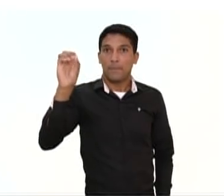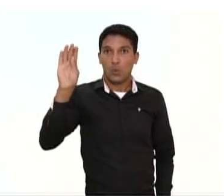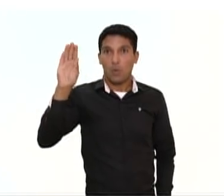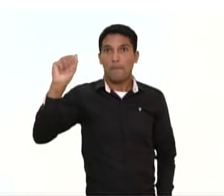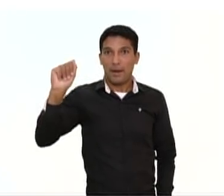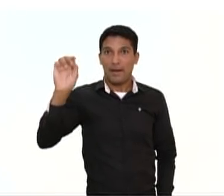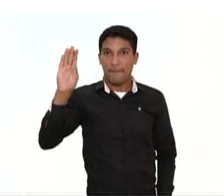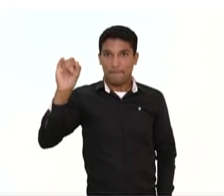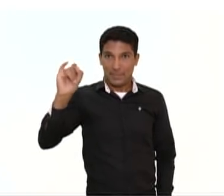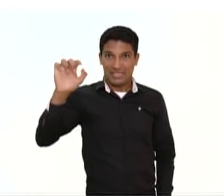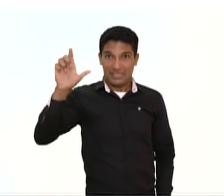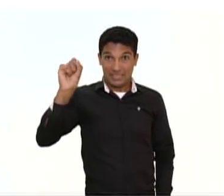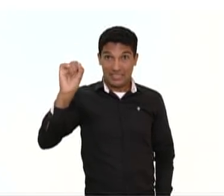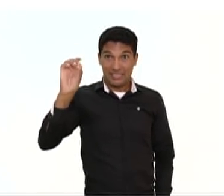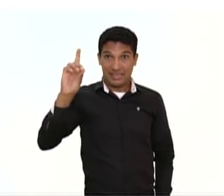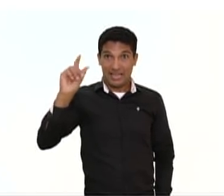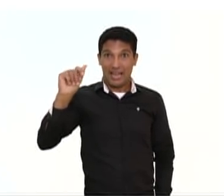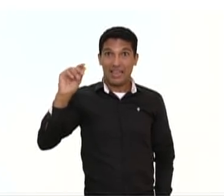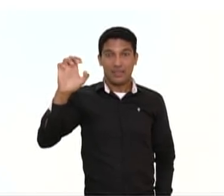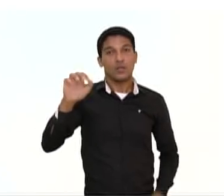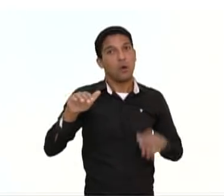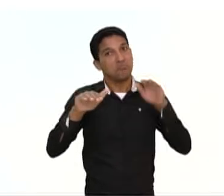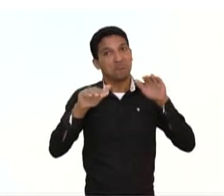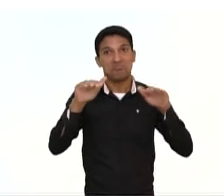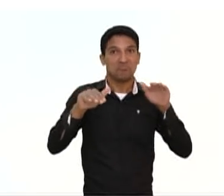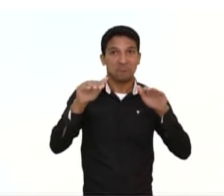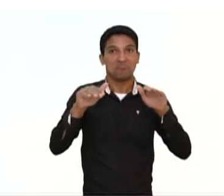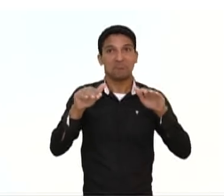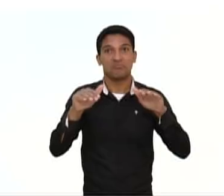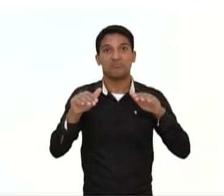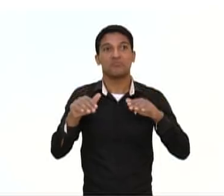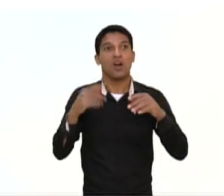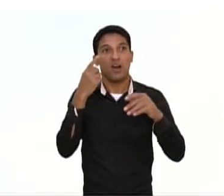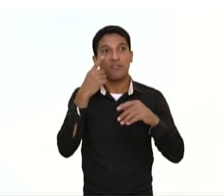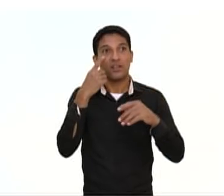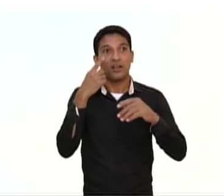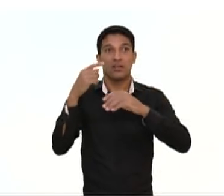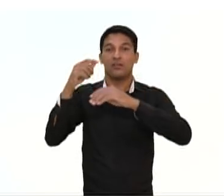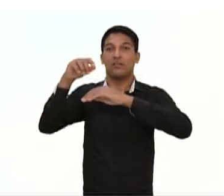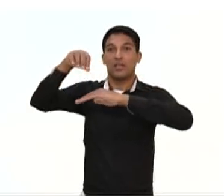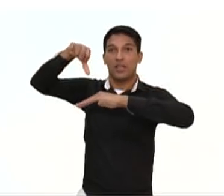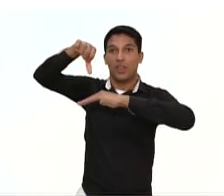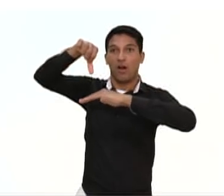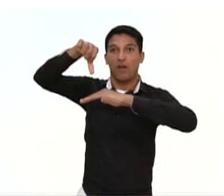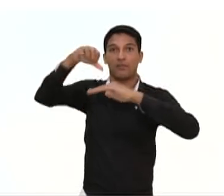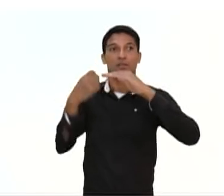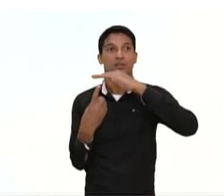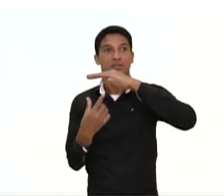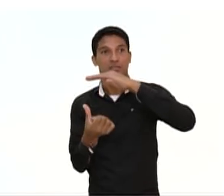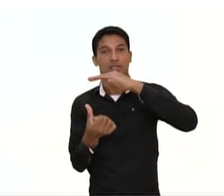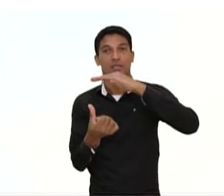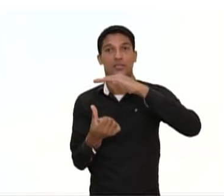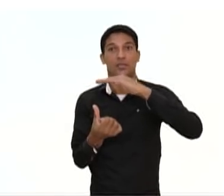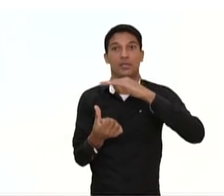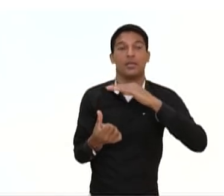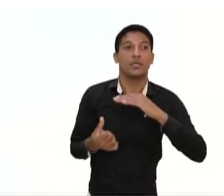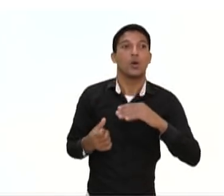possíveis, 9 casos onde ele erra todas as questões. Então, a probabilidade de errar as duas é de